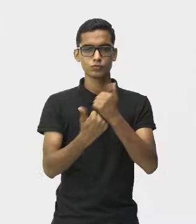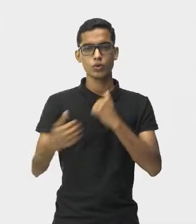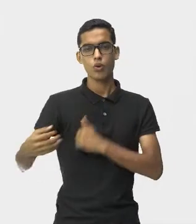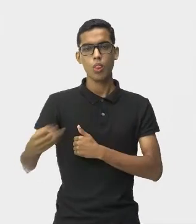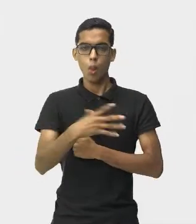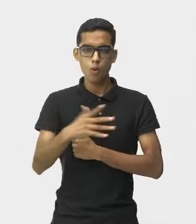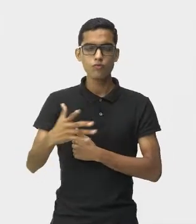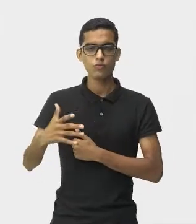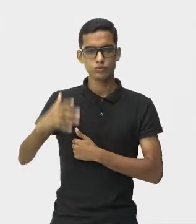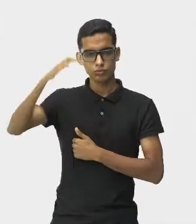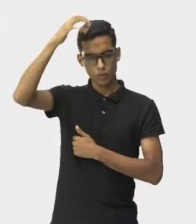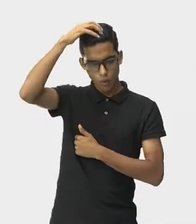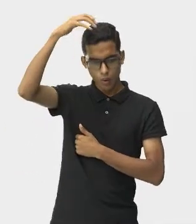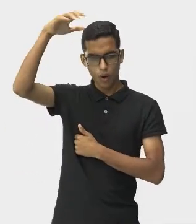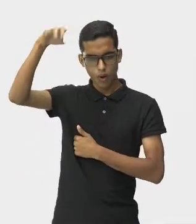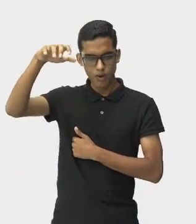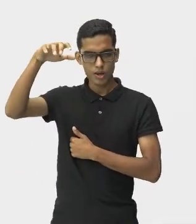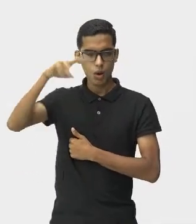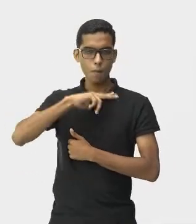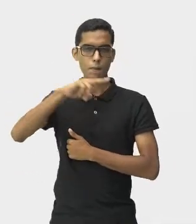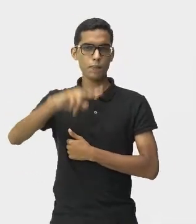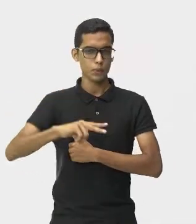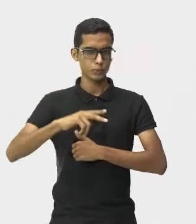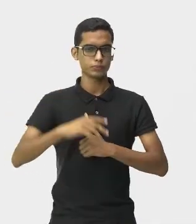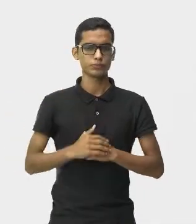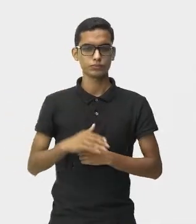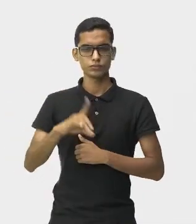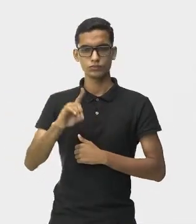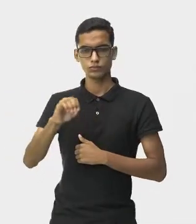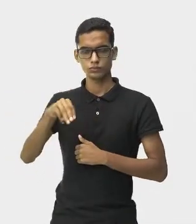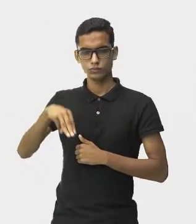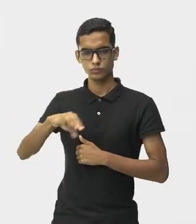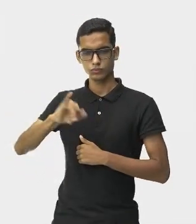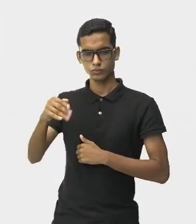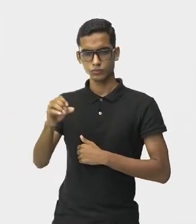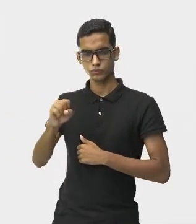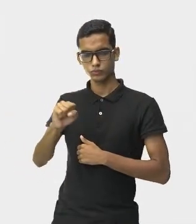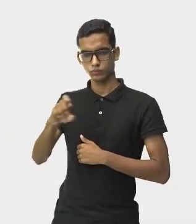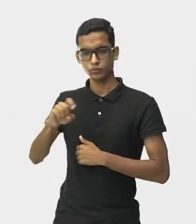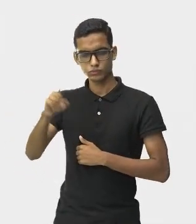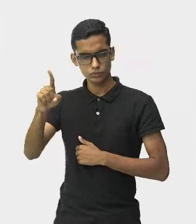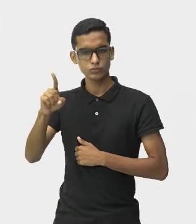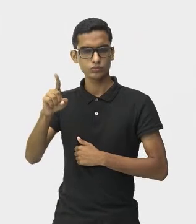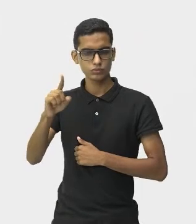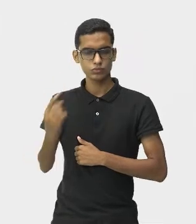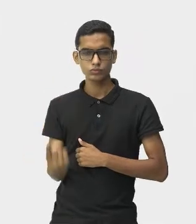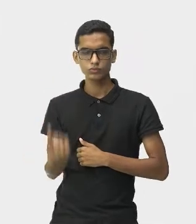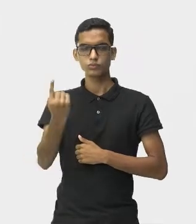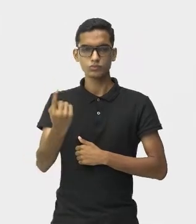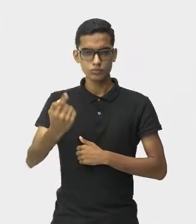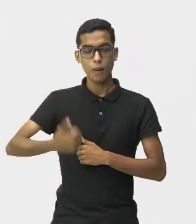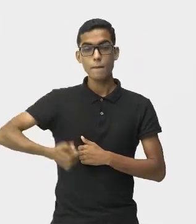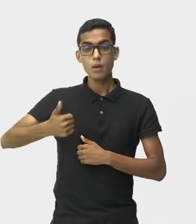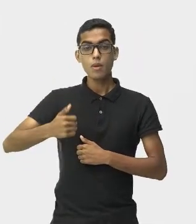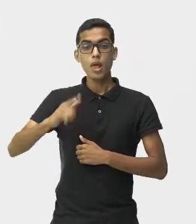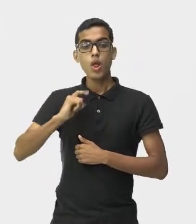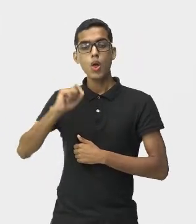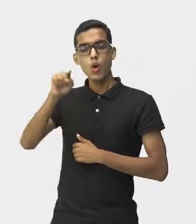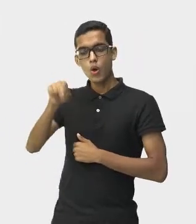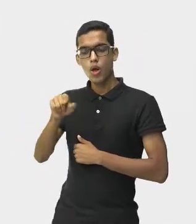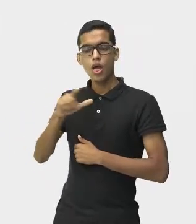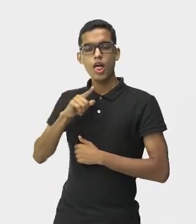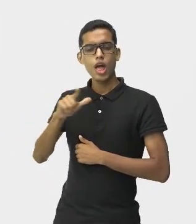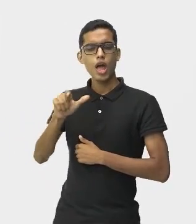1750, quem assume o trono português é Dom José I, conhecida como monarca adepto do chamado